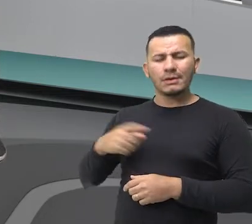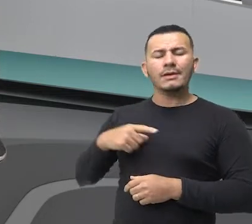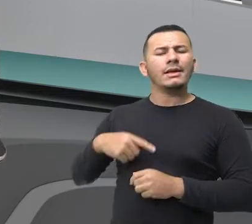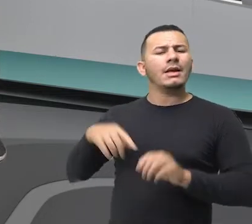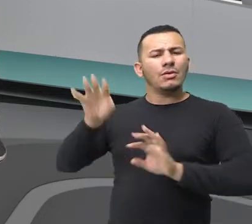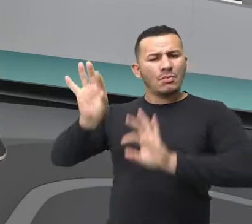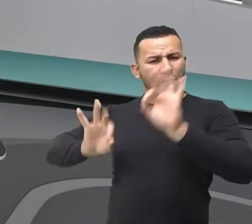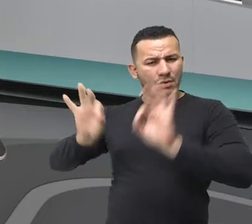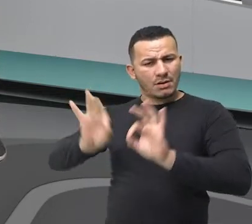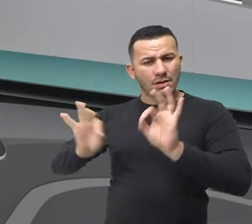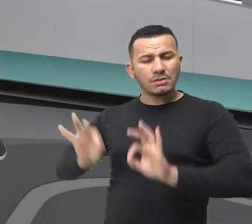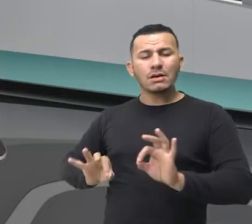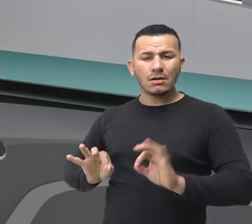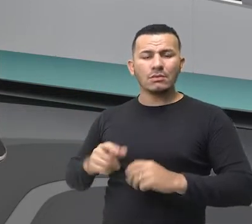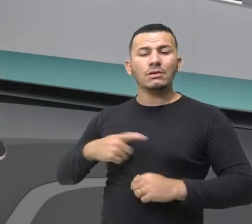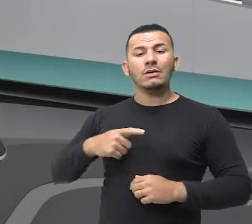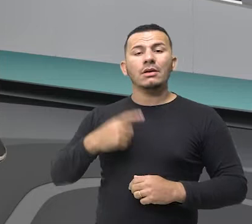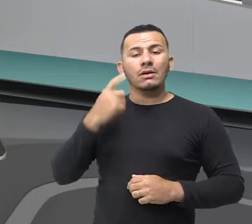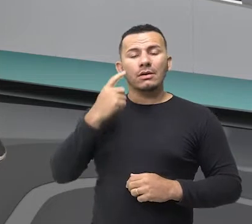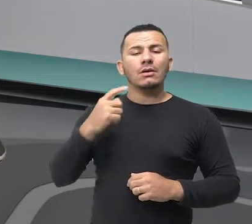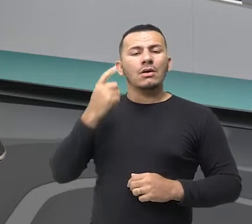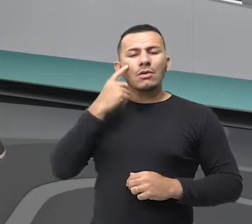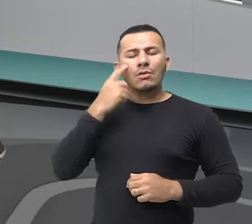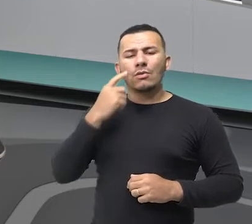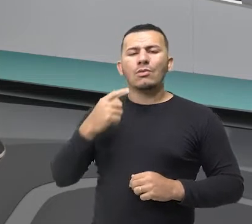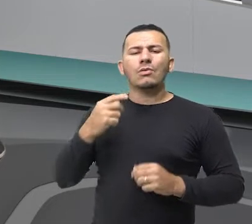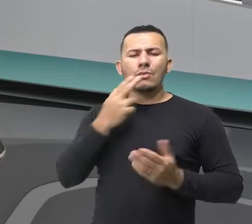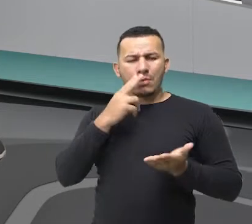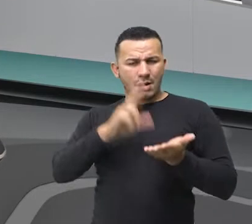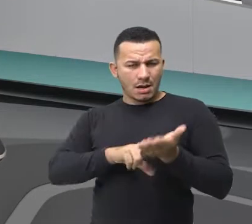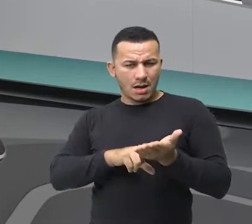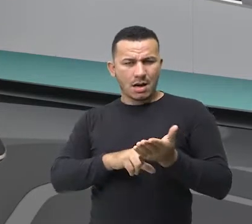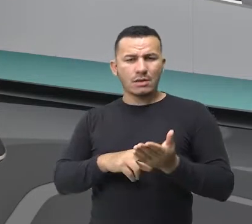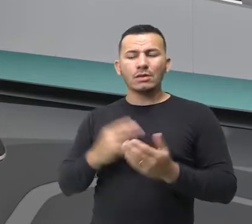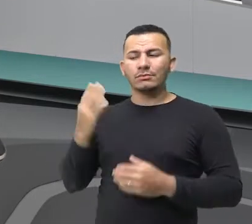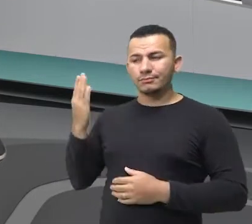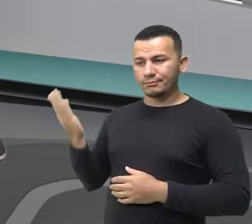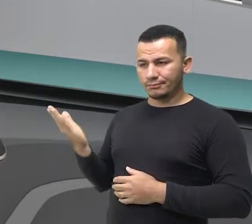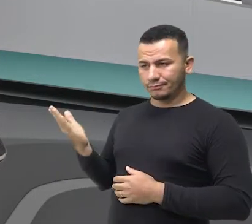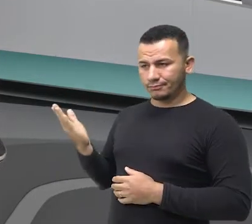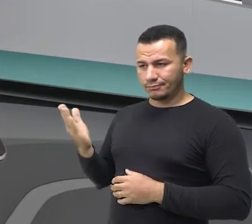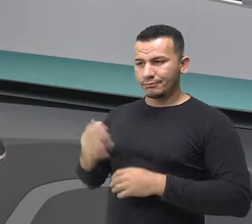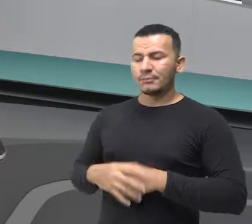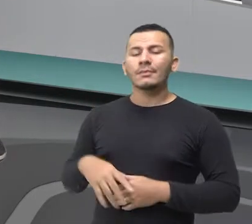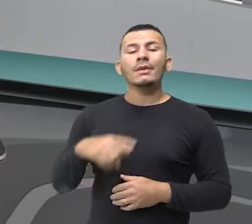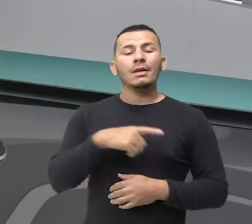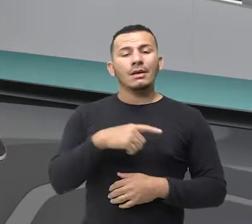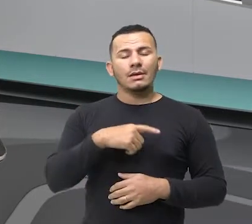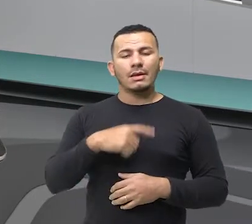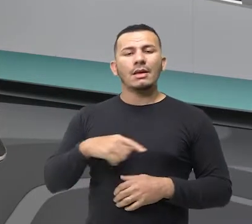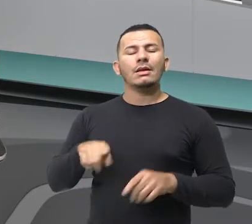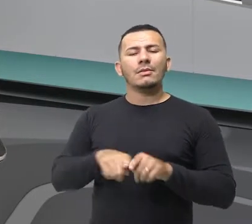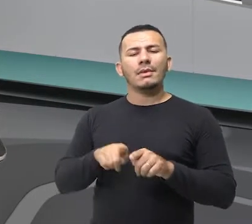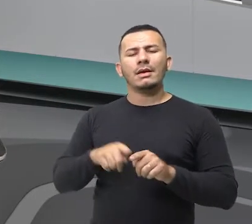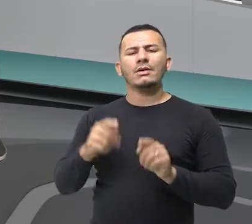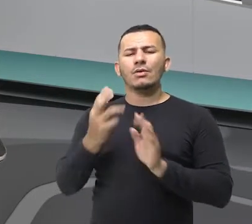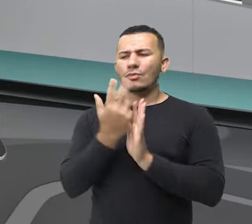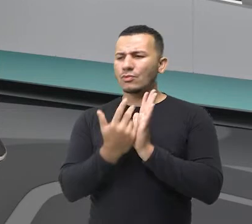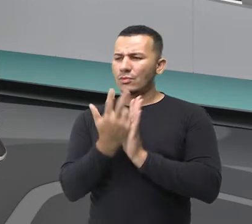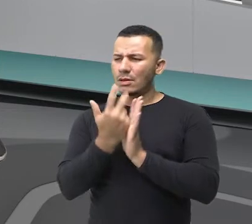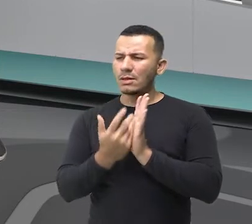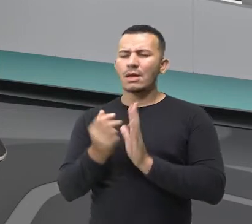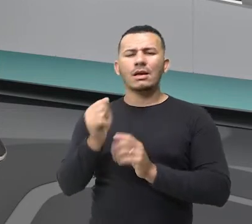organização a que você viu que o texto que nós lembro nisso da nossa aula está aqui a gente tem a presença de alguns símbolos